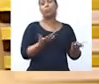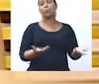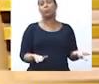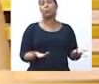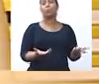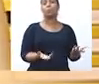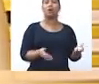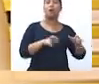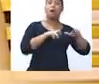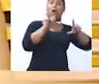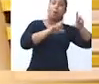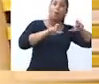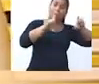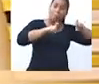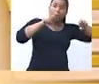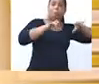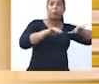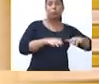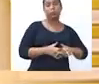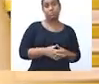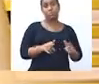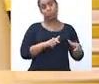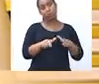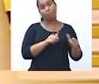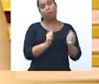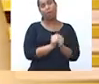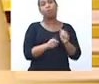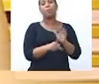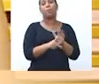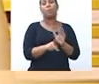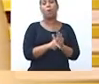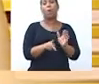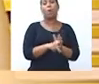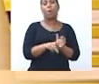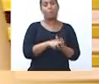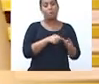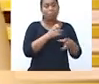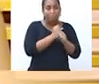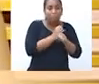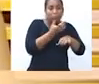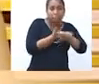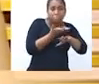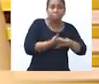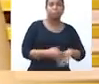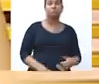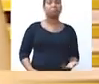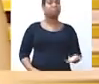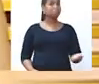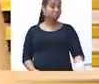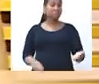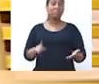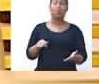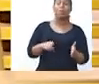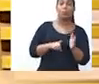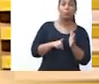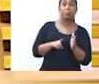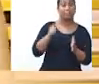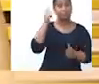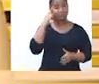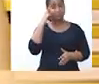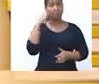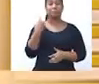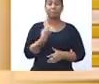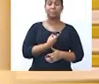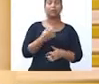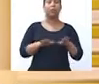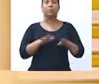próximo, na computação, trabalhando com essa questão das ciências exatas. E aí, uma questão para a gente pensar, e que